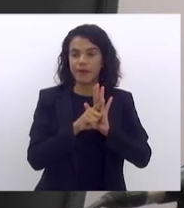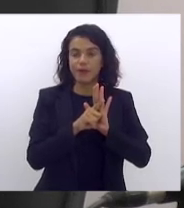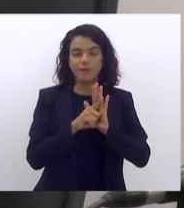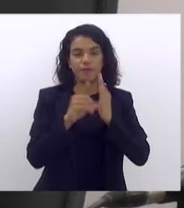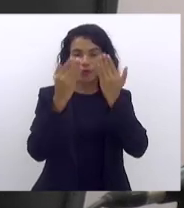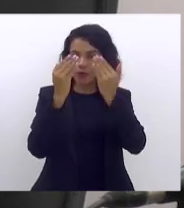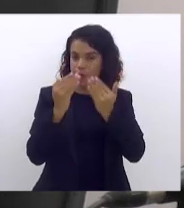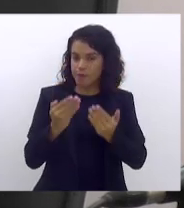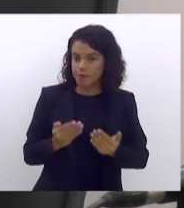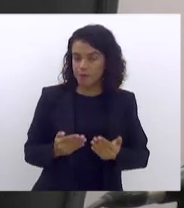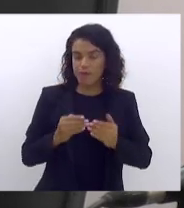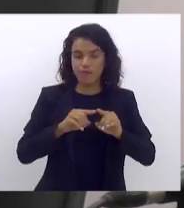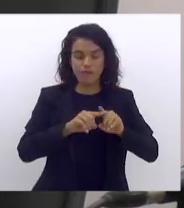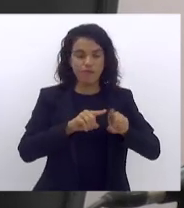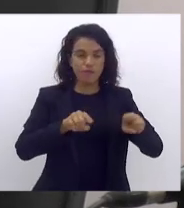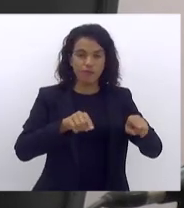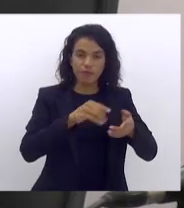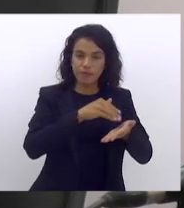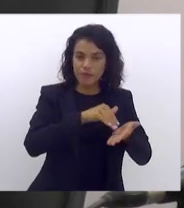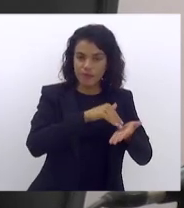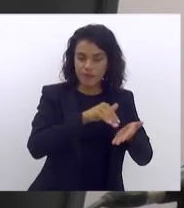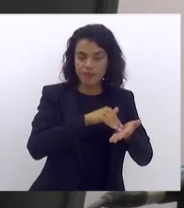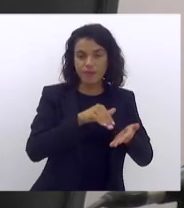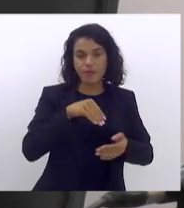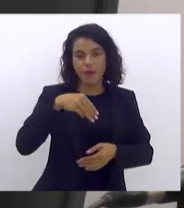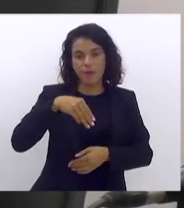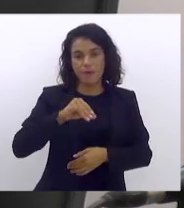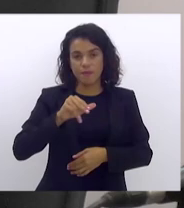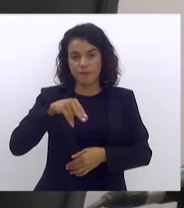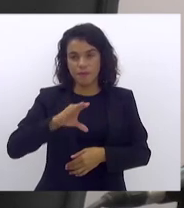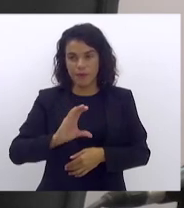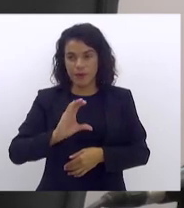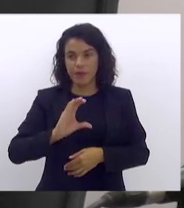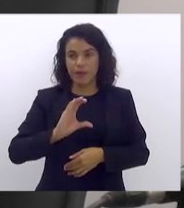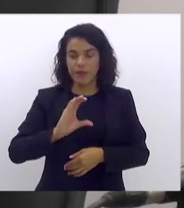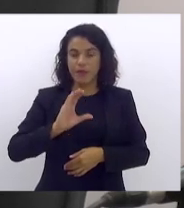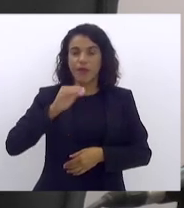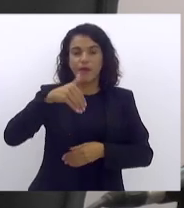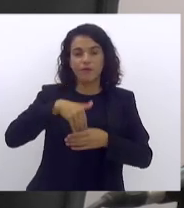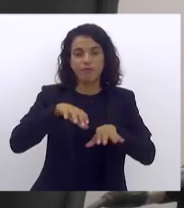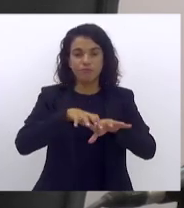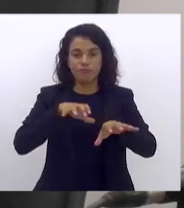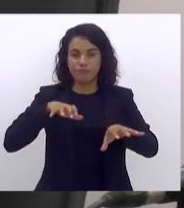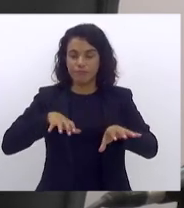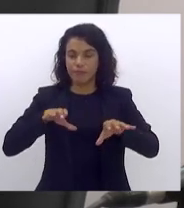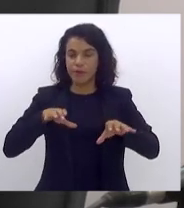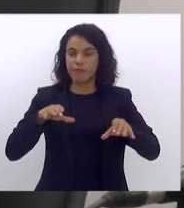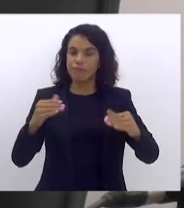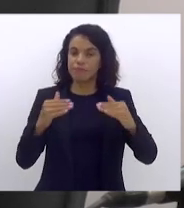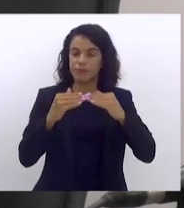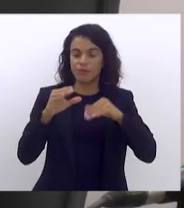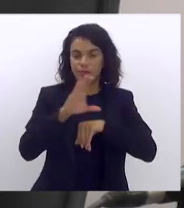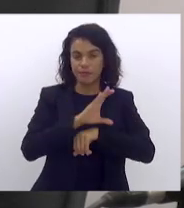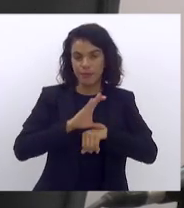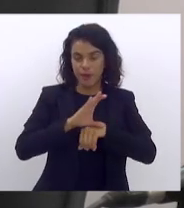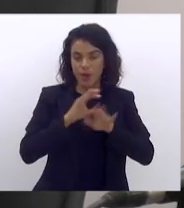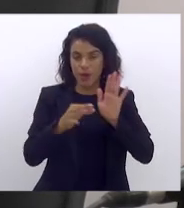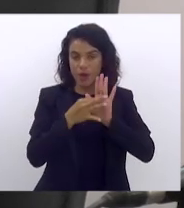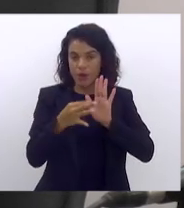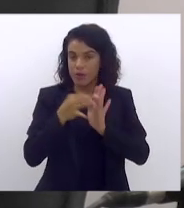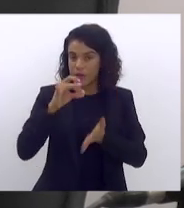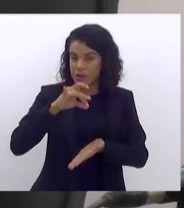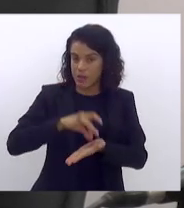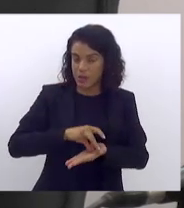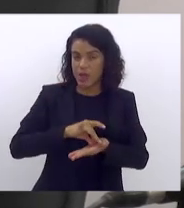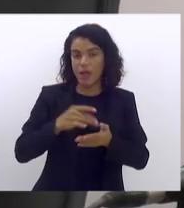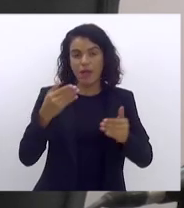vista para o gabinete do deputado Carlos Mink na 15ª reunião ordinária, com votos em separado pela constitucionalidade. O parecer original